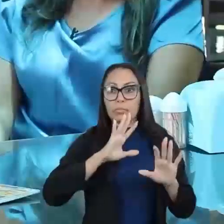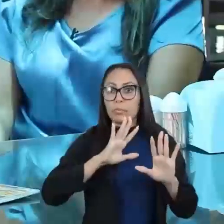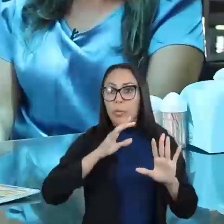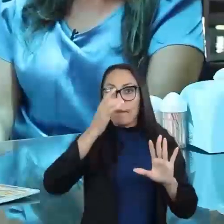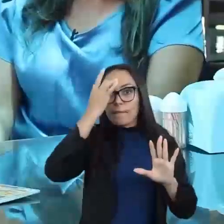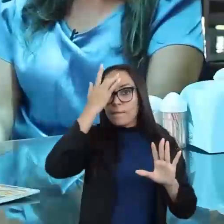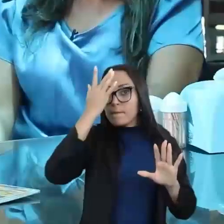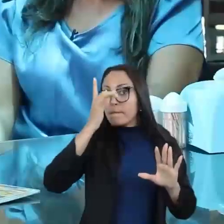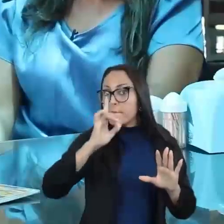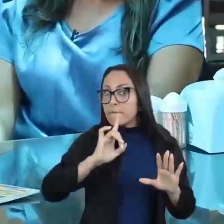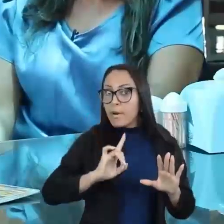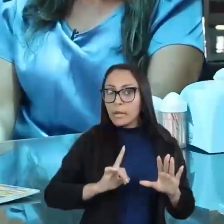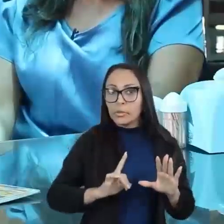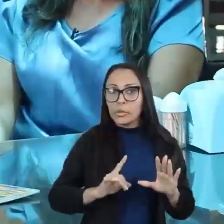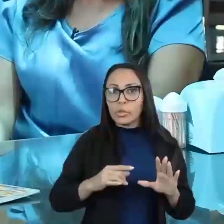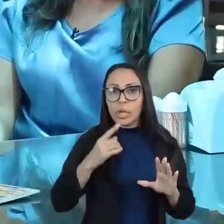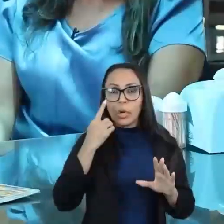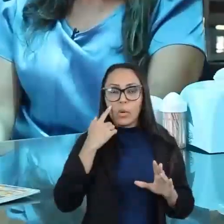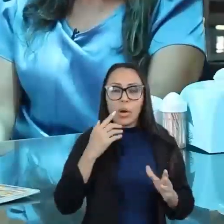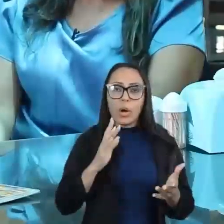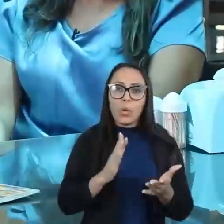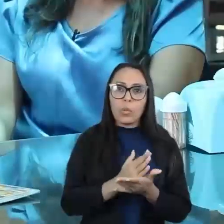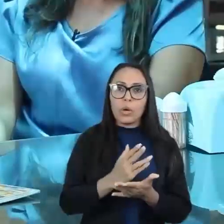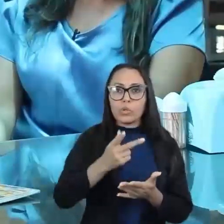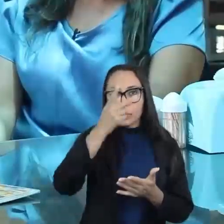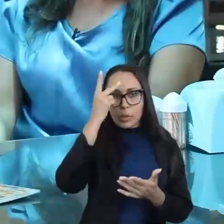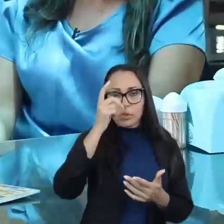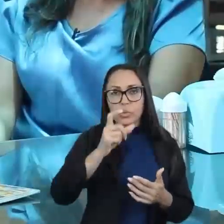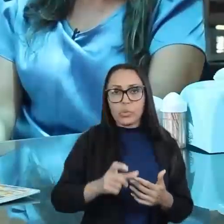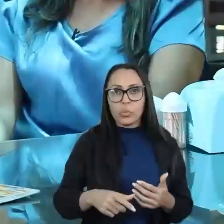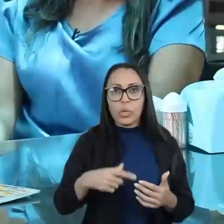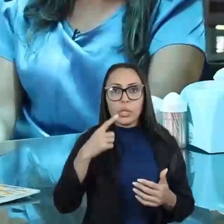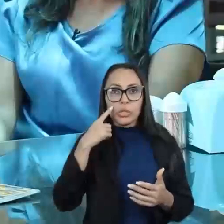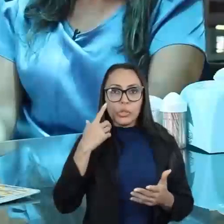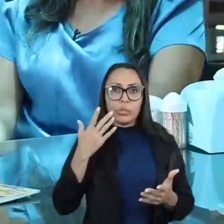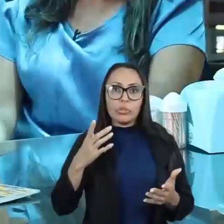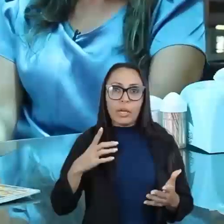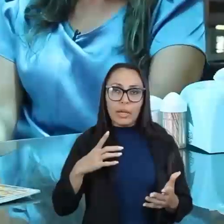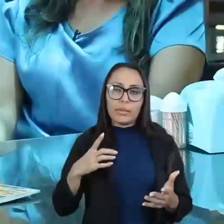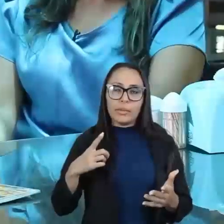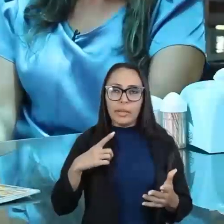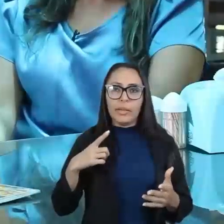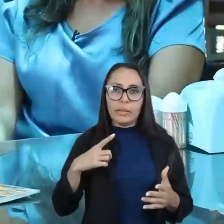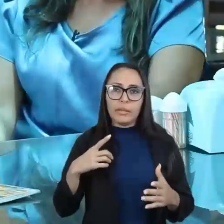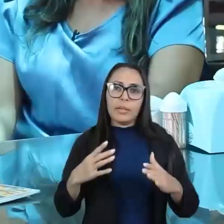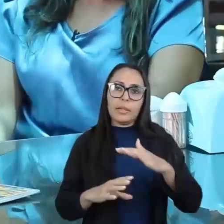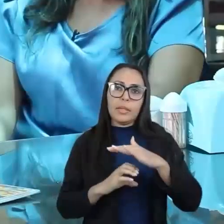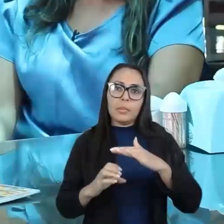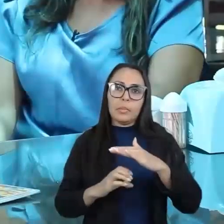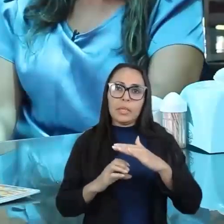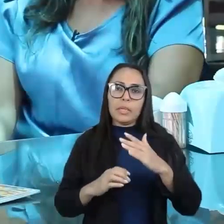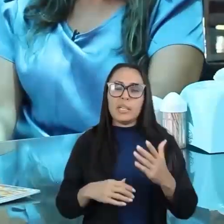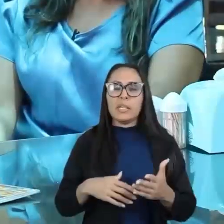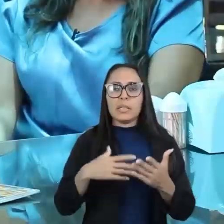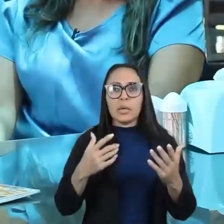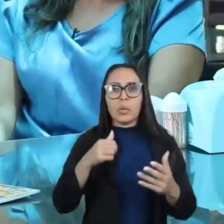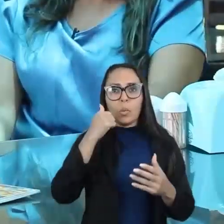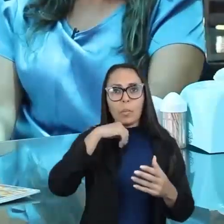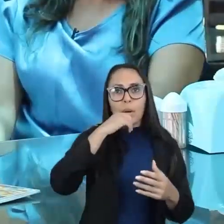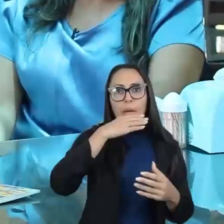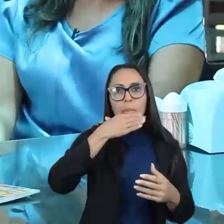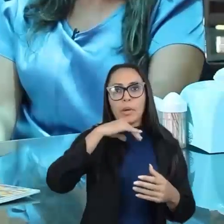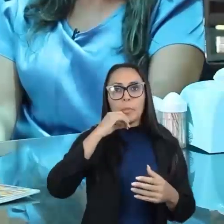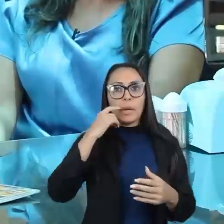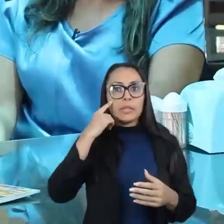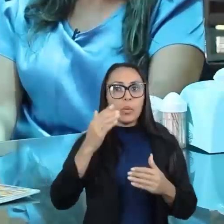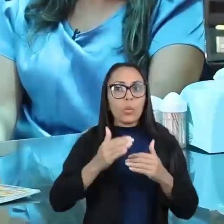vezes tem gente que já nasce com a empresa no bolso, né? No bolso da família, dos pais. Começar do zero, como eu também comecei, que vocês